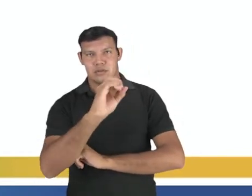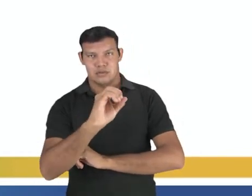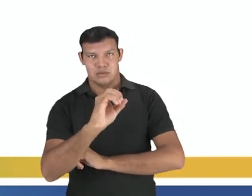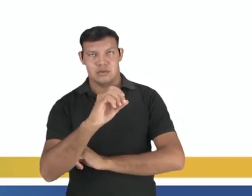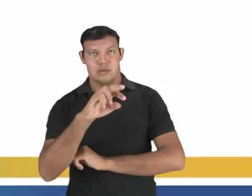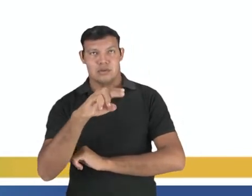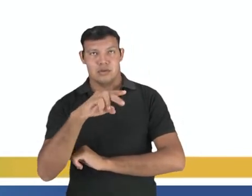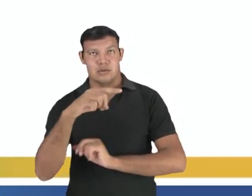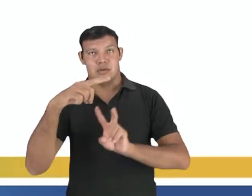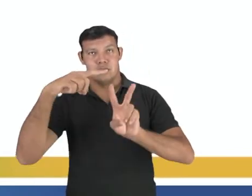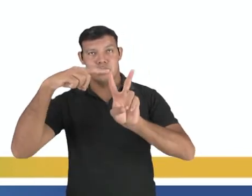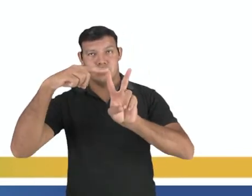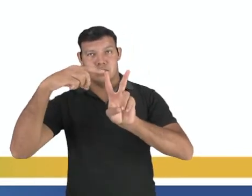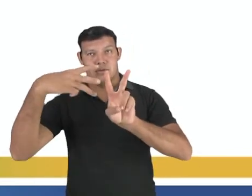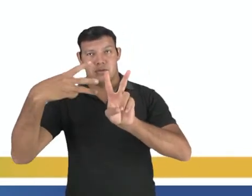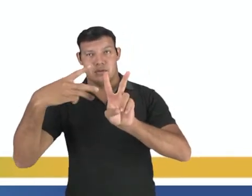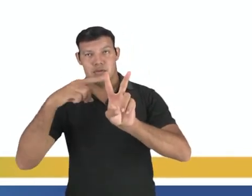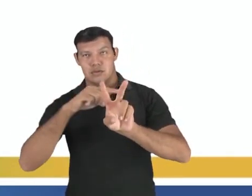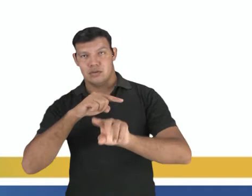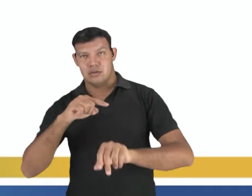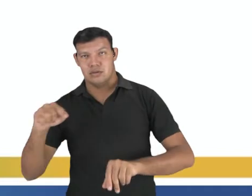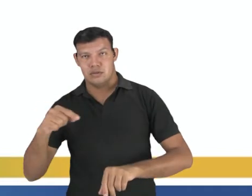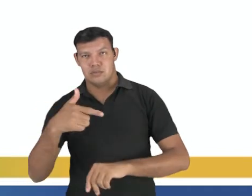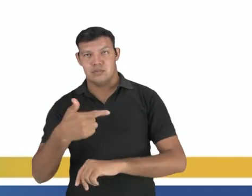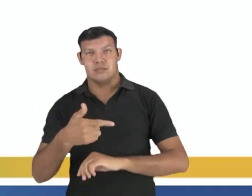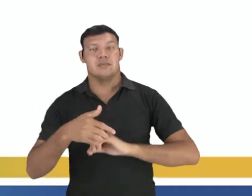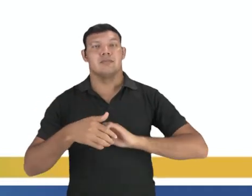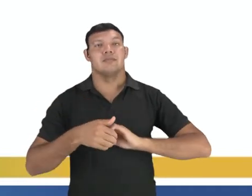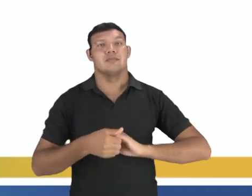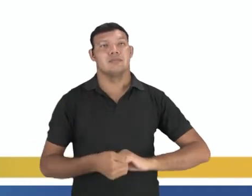é igual a raiz de 3 sobre 2.